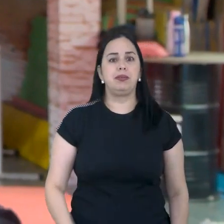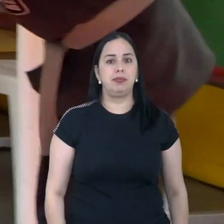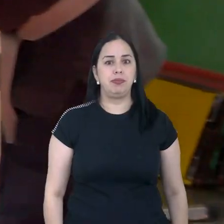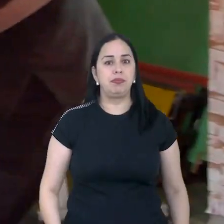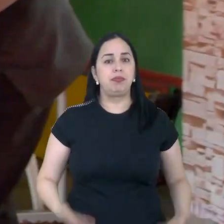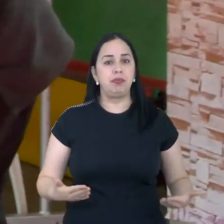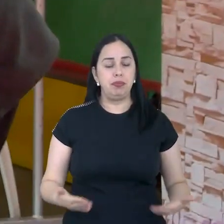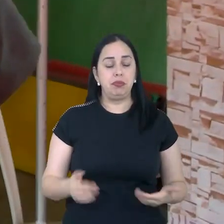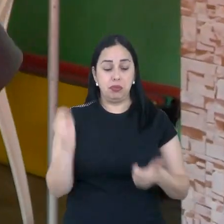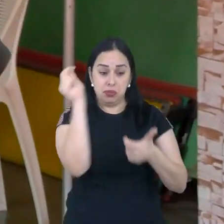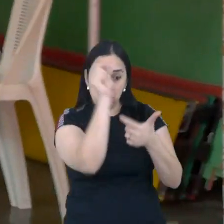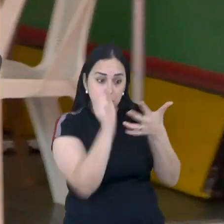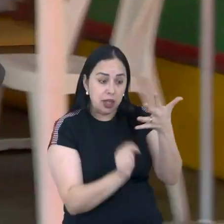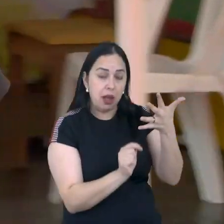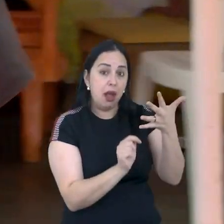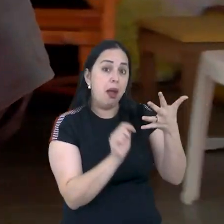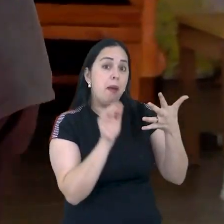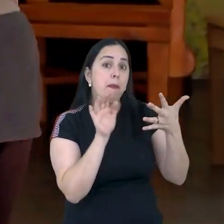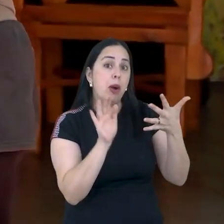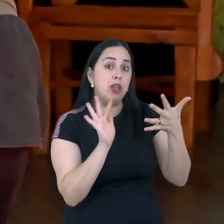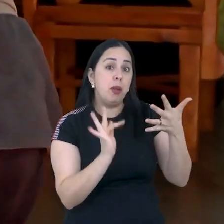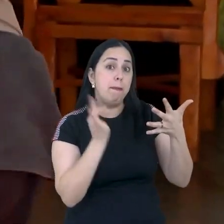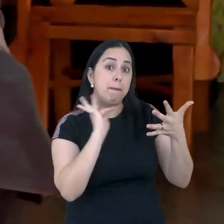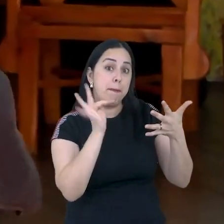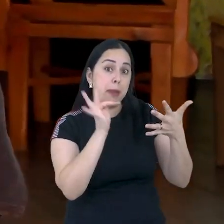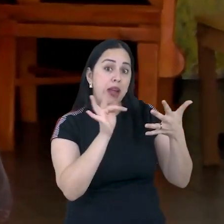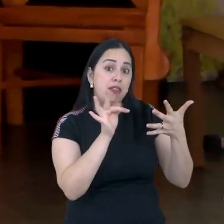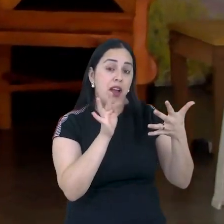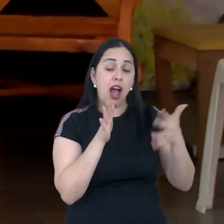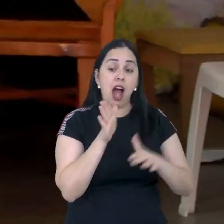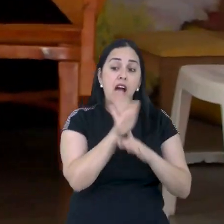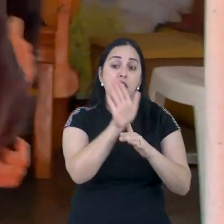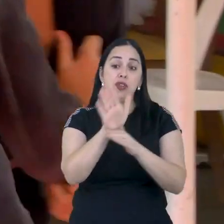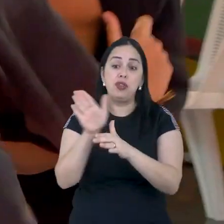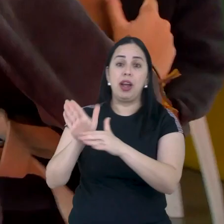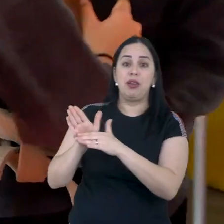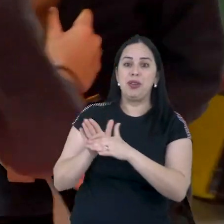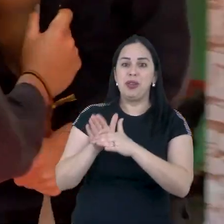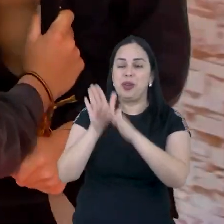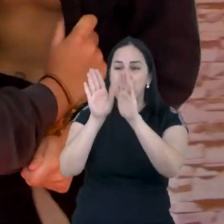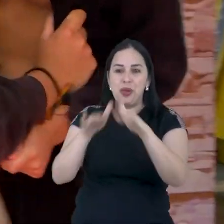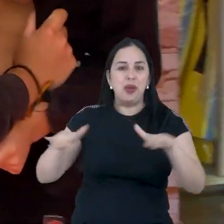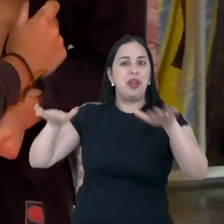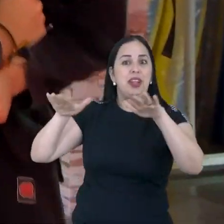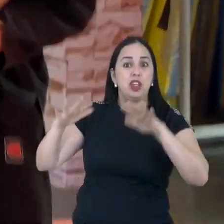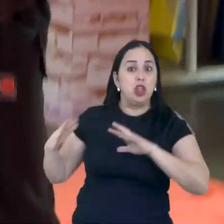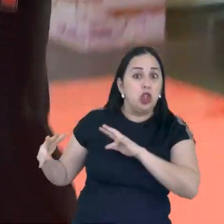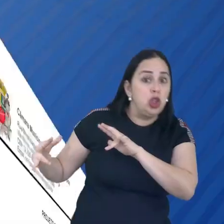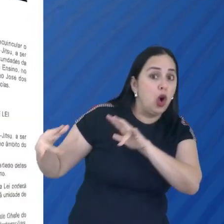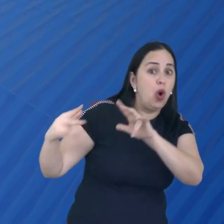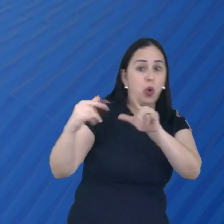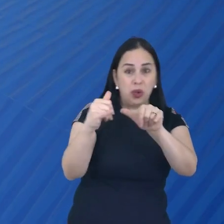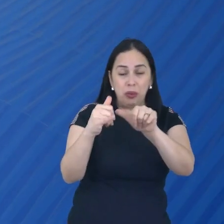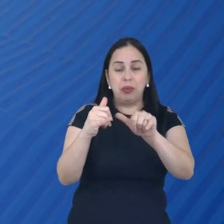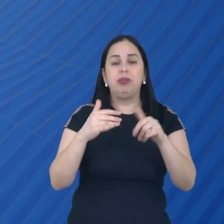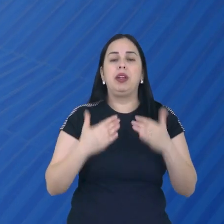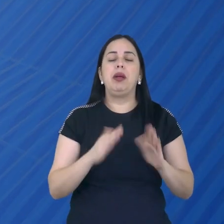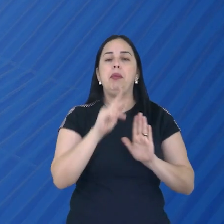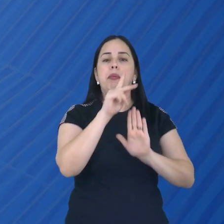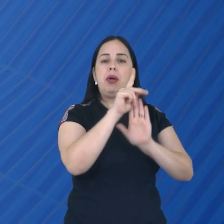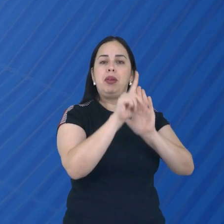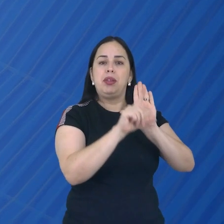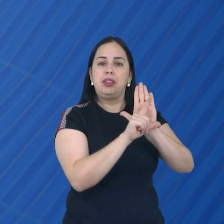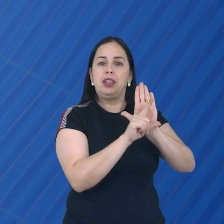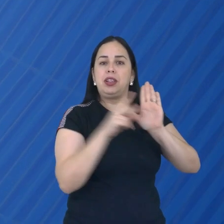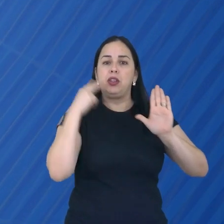jovens. Esses benefícios podem, em breve, contribuir para a formação dos jovens por toda a cidade. Um projeto de lei aprovado